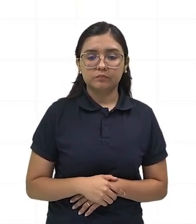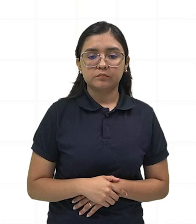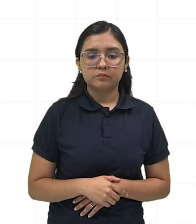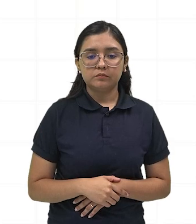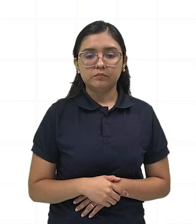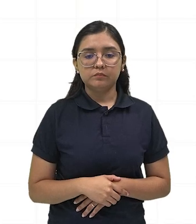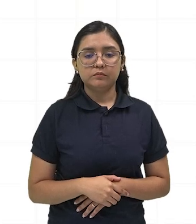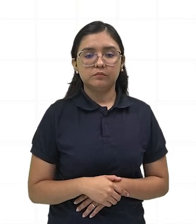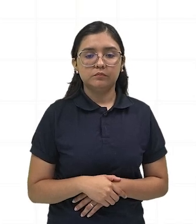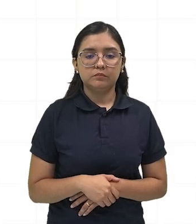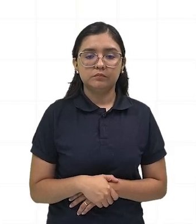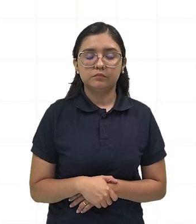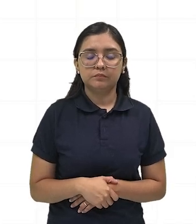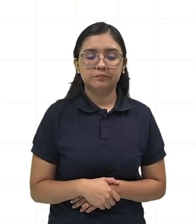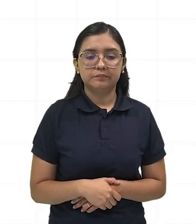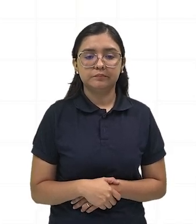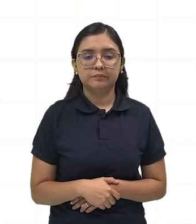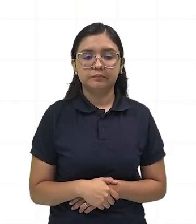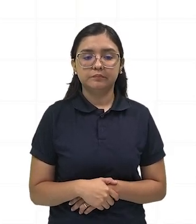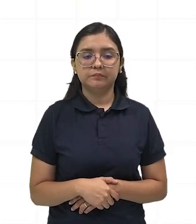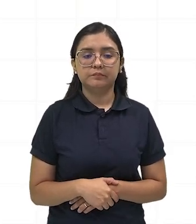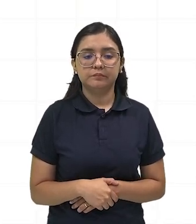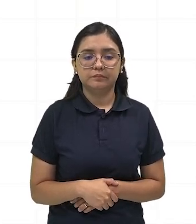trabalhada. Tá?